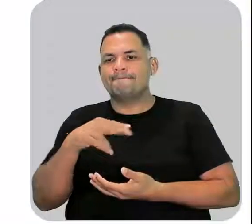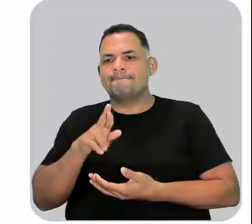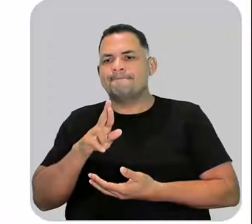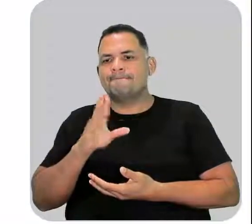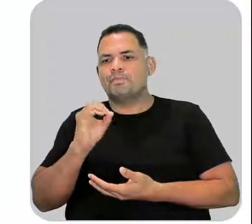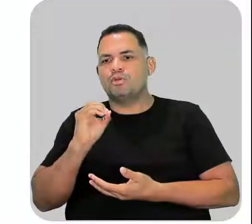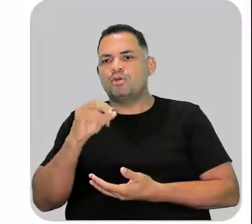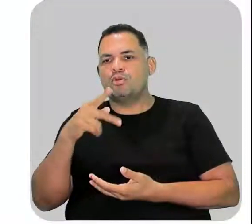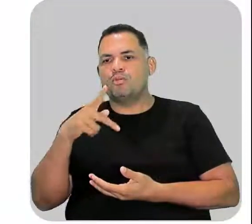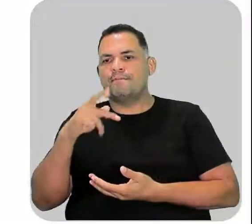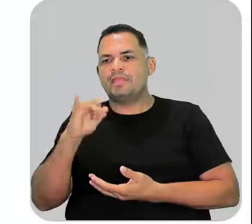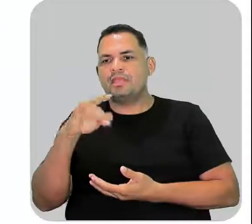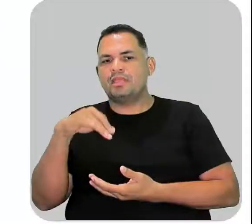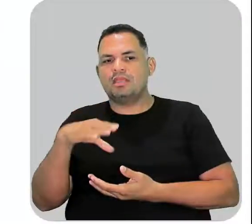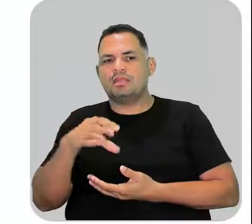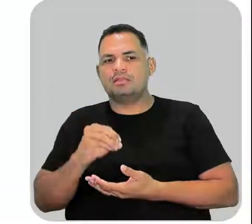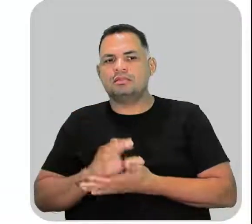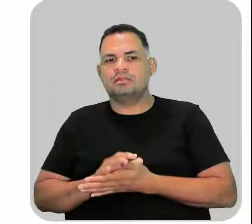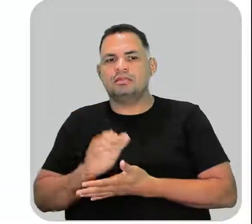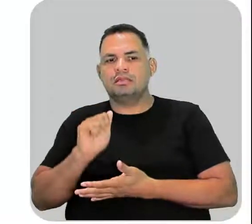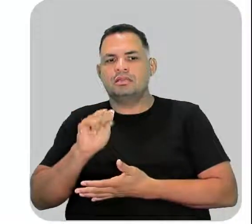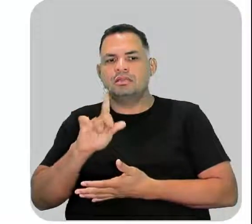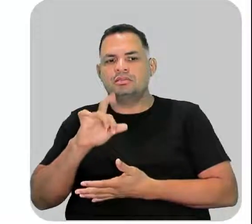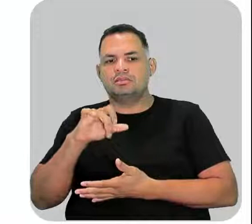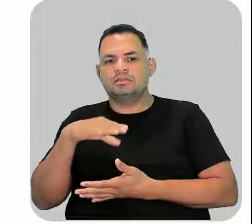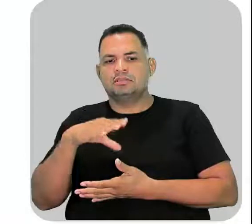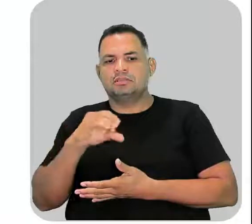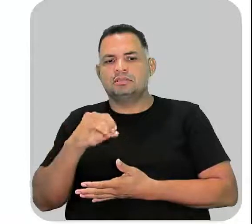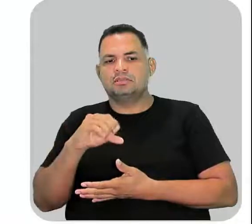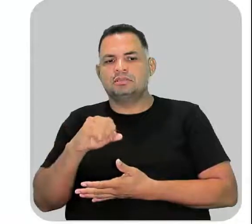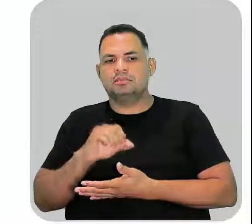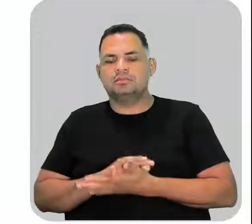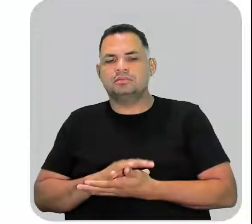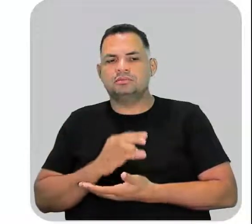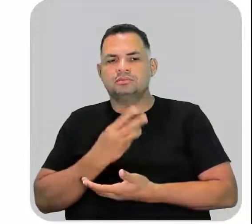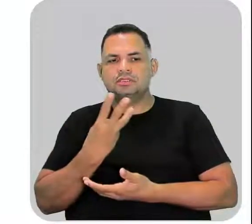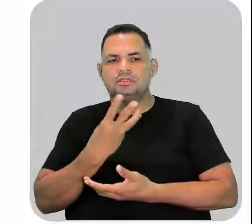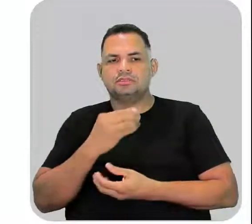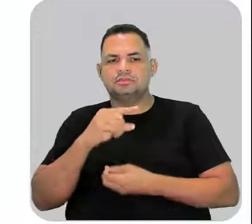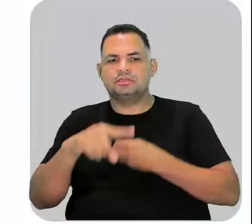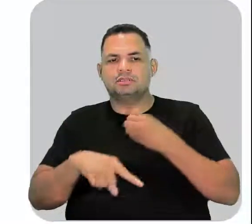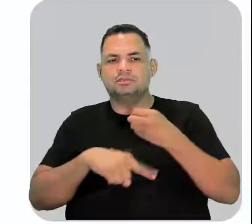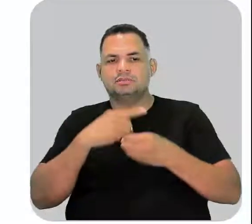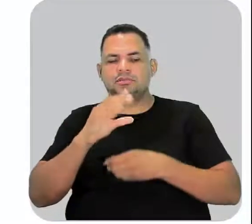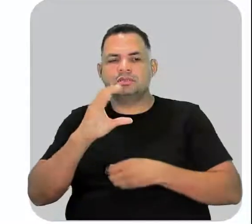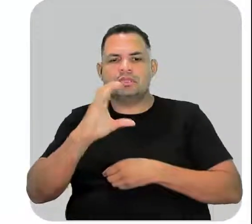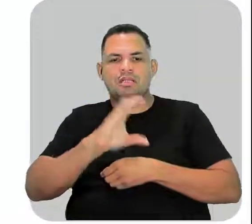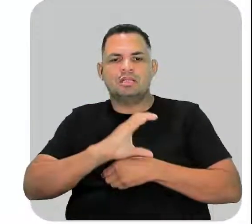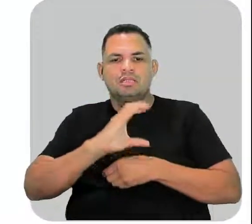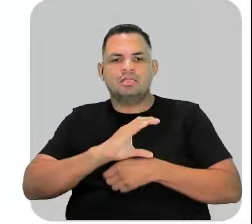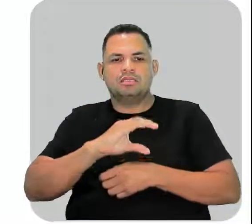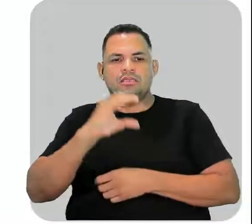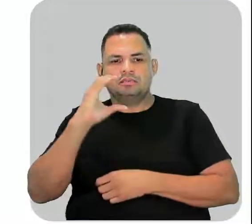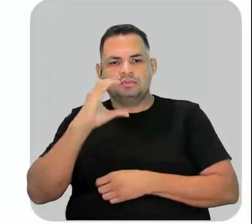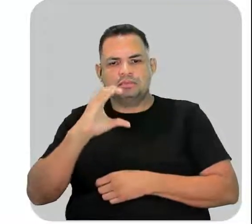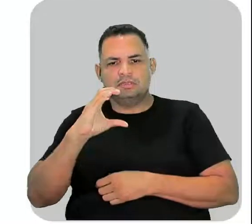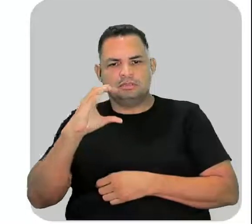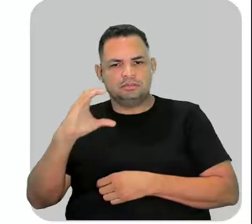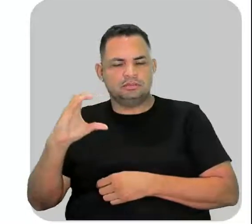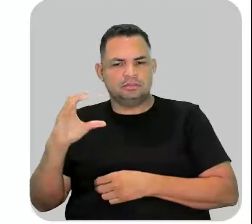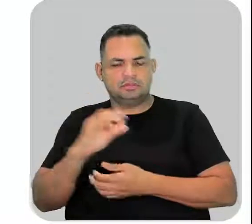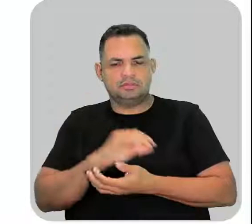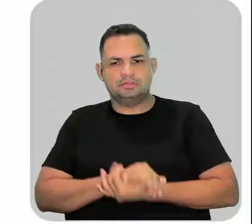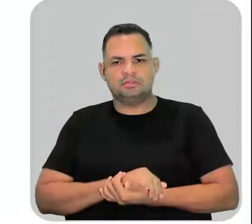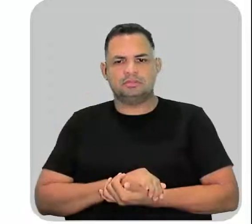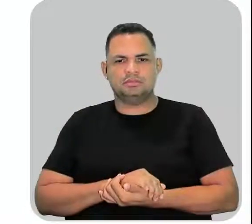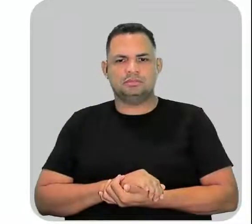Propino é um alcino com 3 átomos de carbono. Então, vamos lá. C, C, C. Vamos